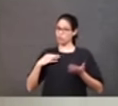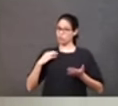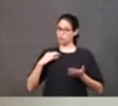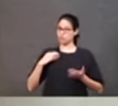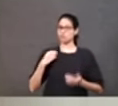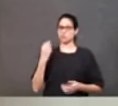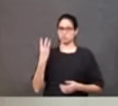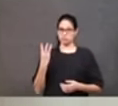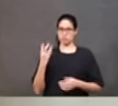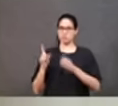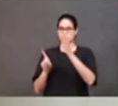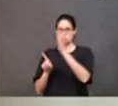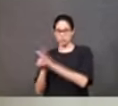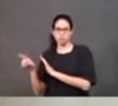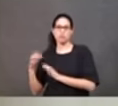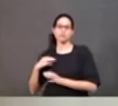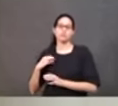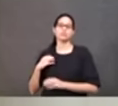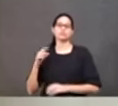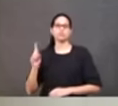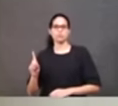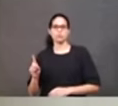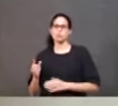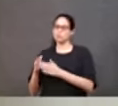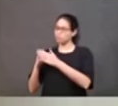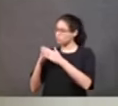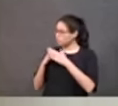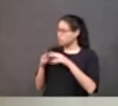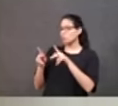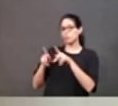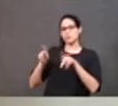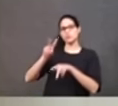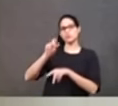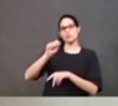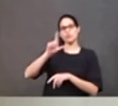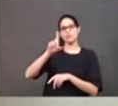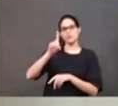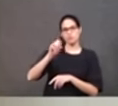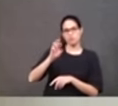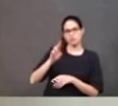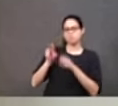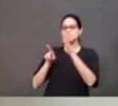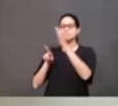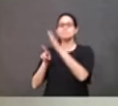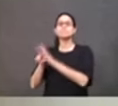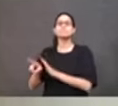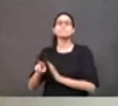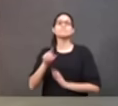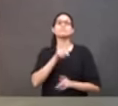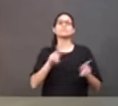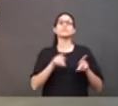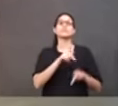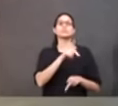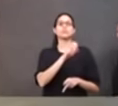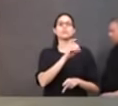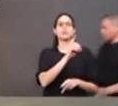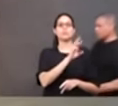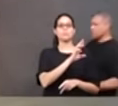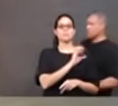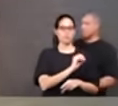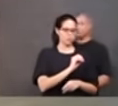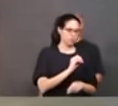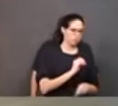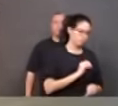a pergunta ao candidato 1. Então, por favor, professor Walder, o senhor fará a pergunta ao professor Pedro. Professor